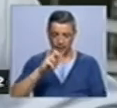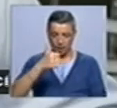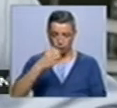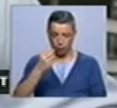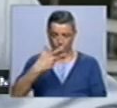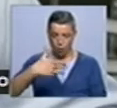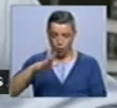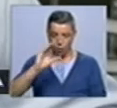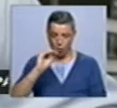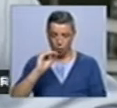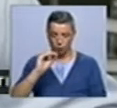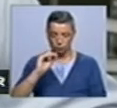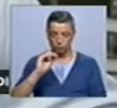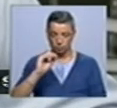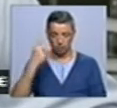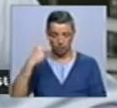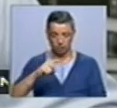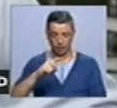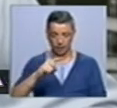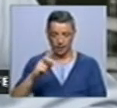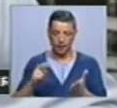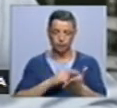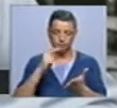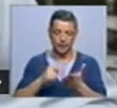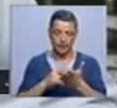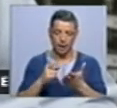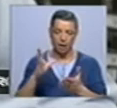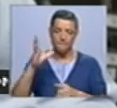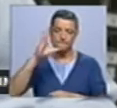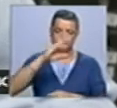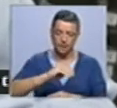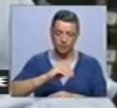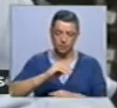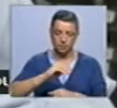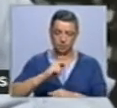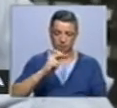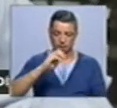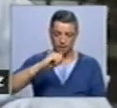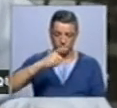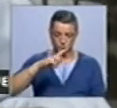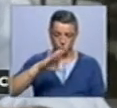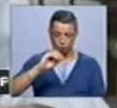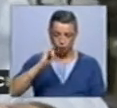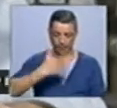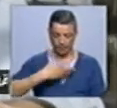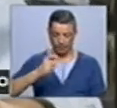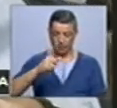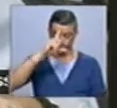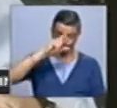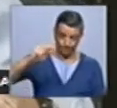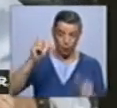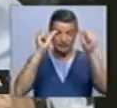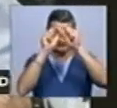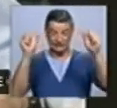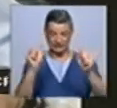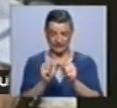E nós não estamos propriamente à espera de descobrir muitos destes tipos de asteroides nesta zona tão distante do Sistema Solar.